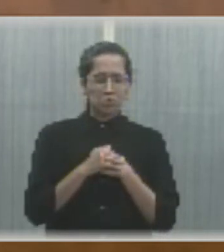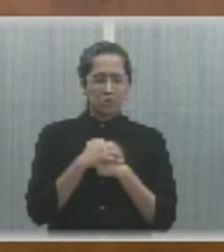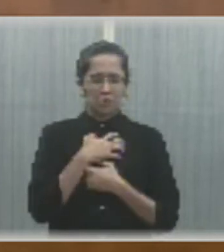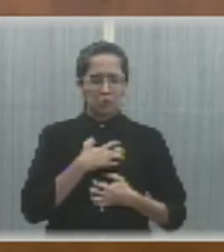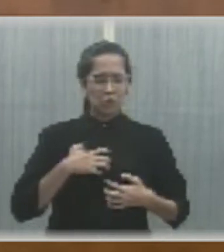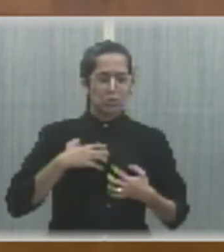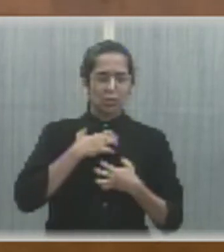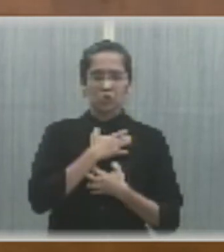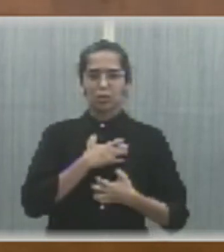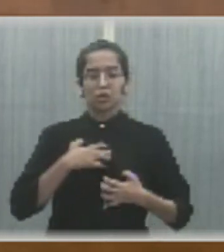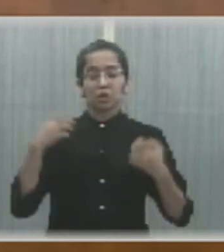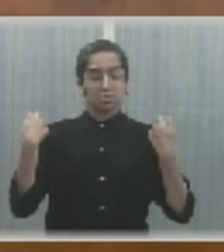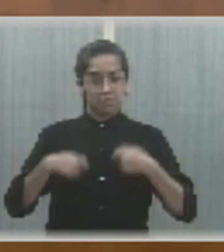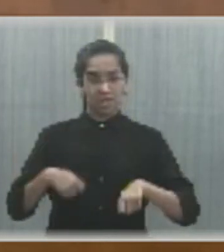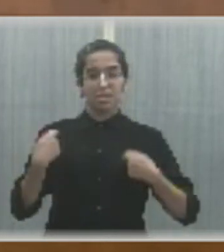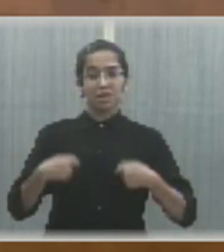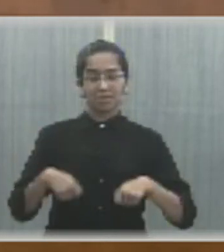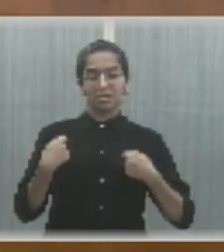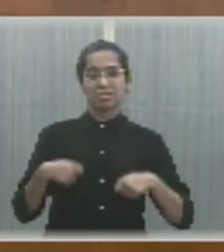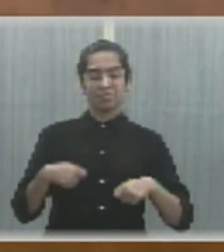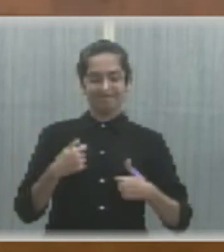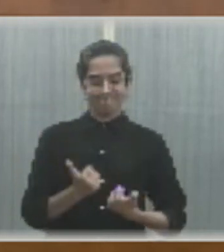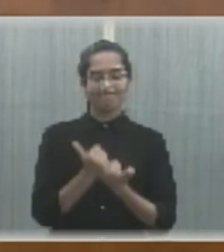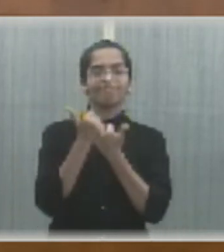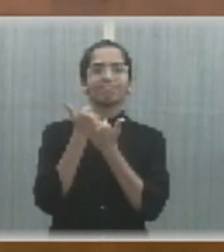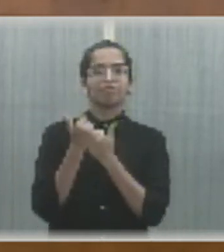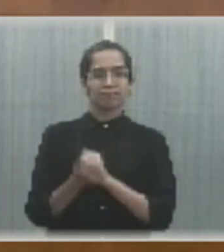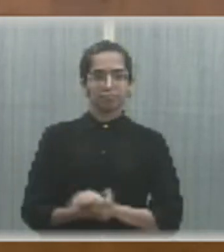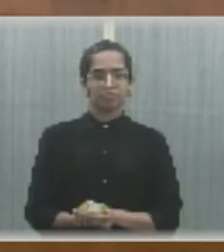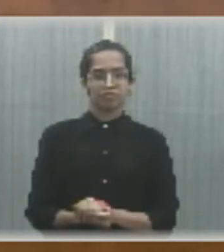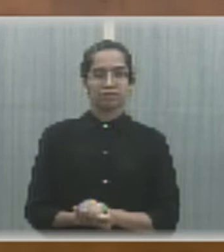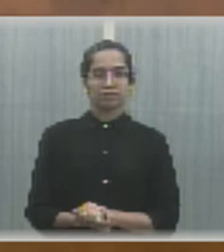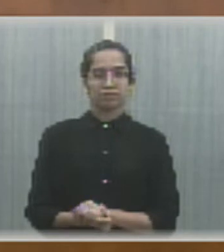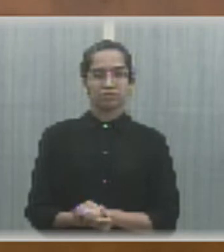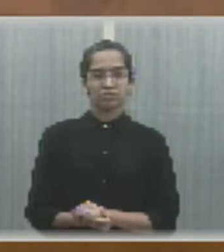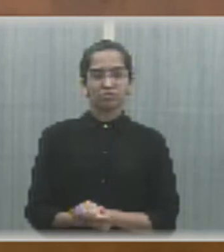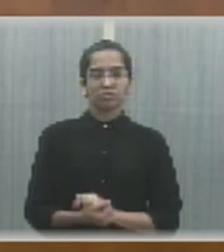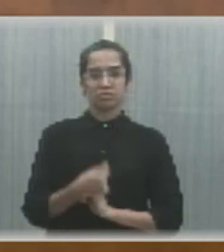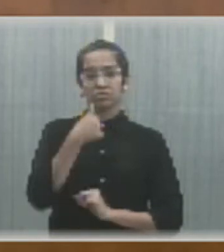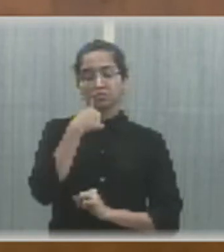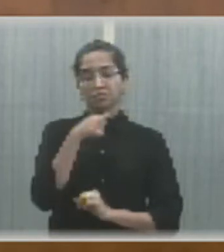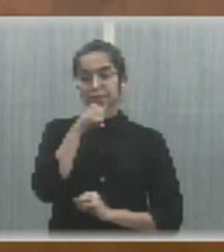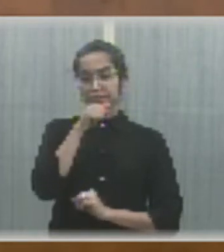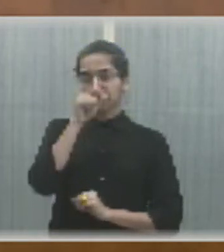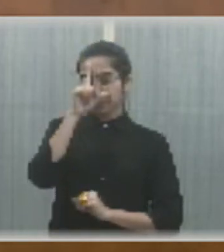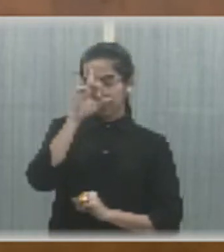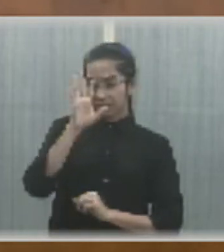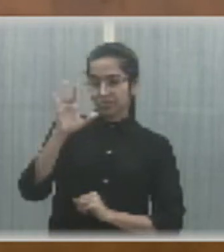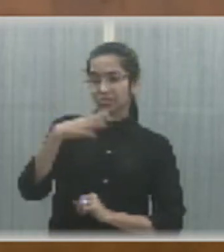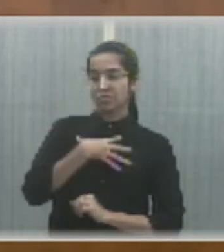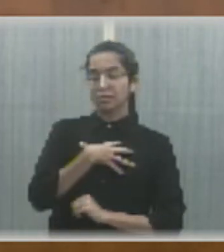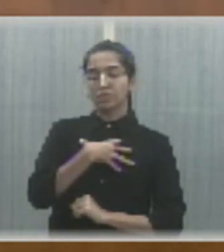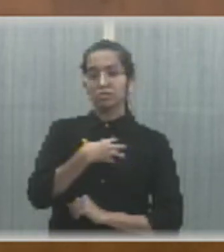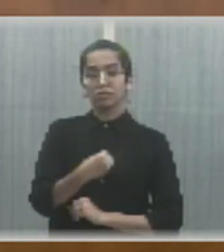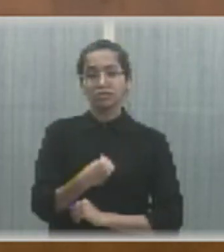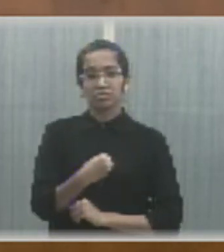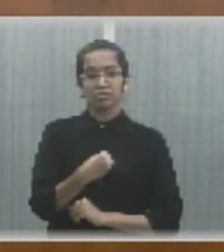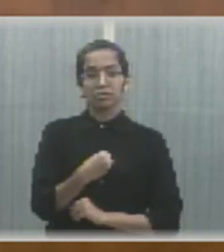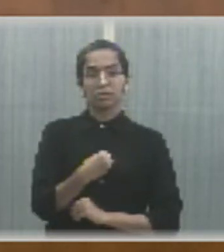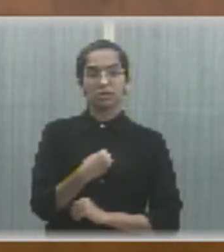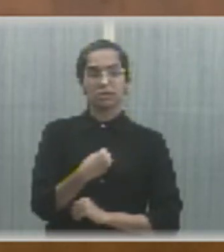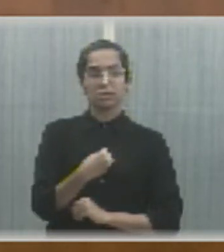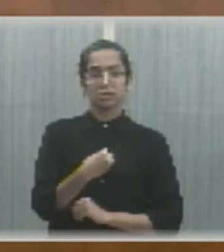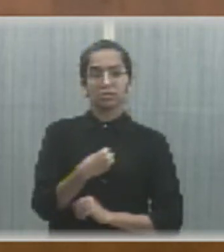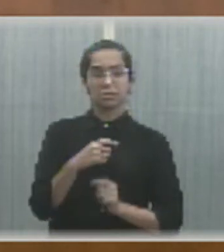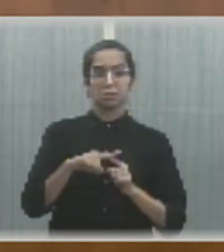fragilizado e que precisa de apoio. Seja para a mãe que sonha em ter o filho, apaixonada pelo filho, mas que no